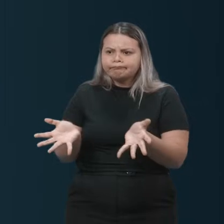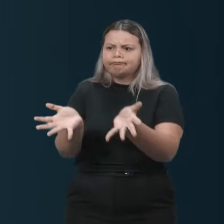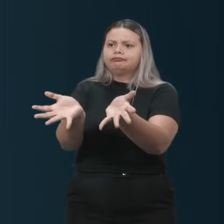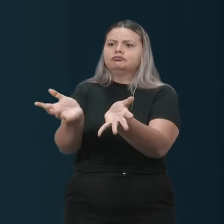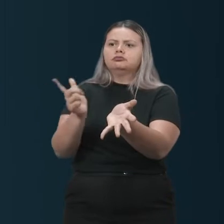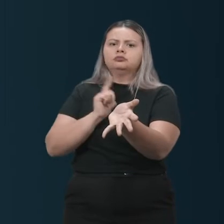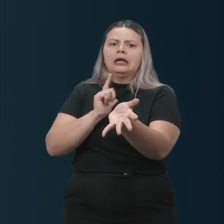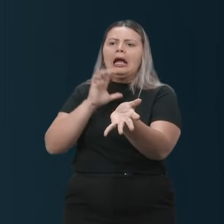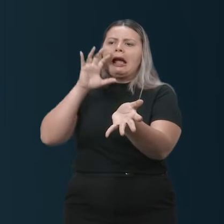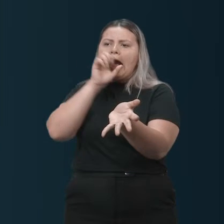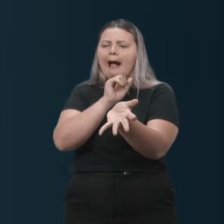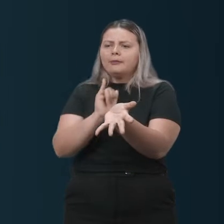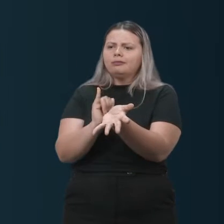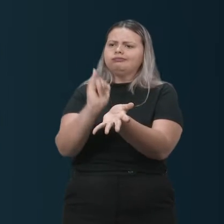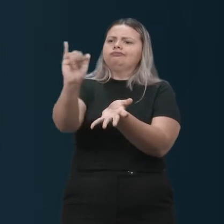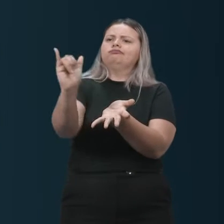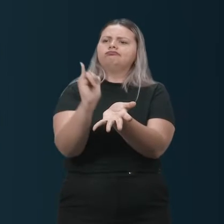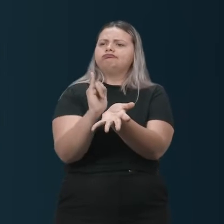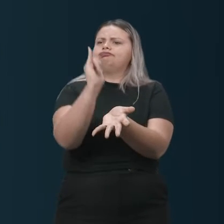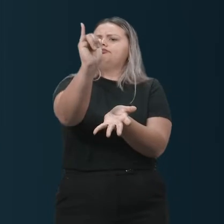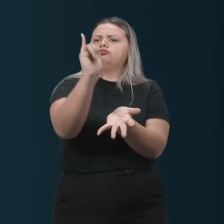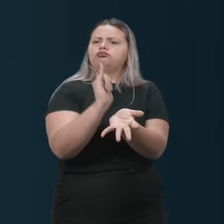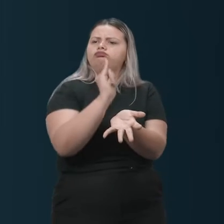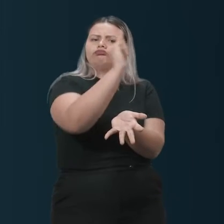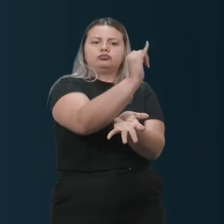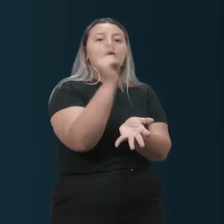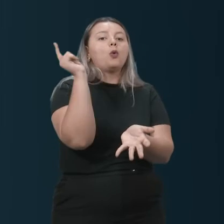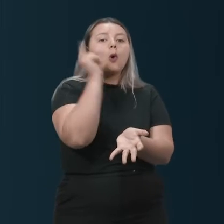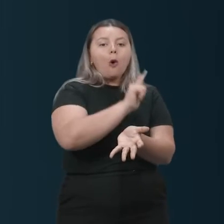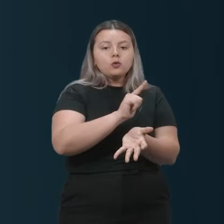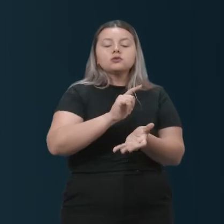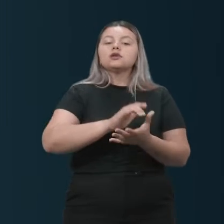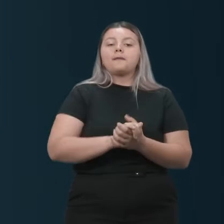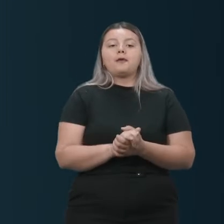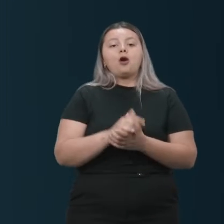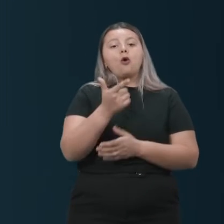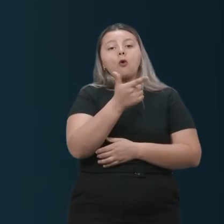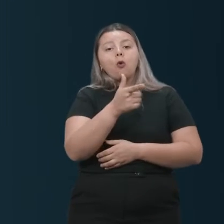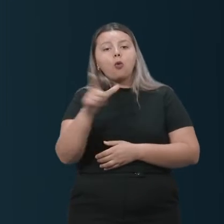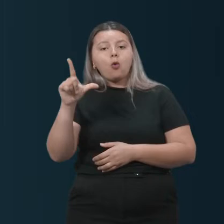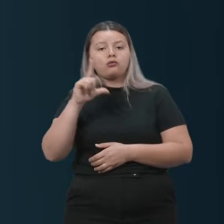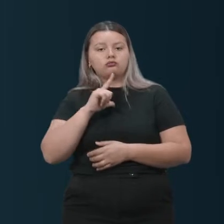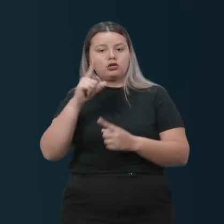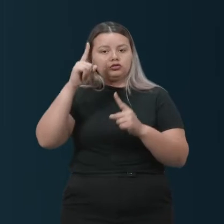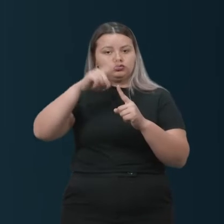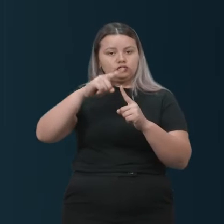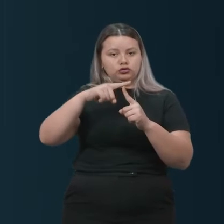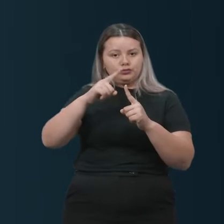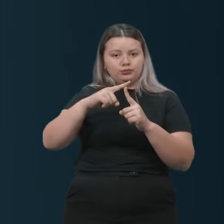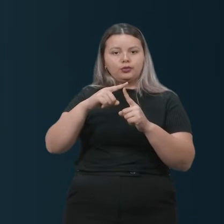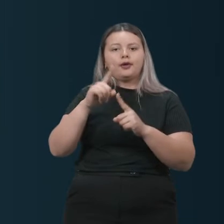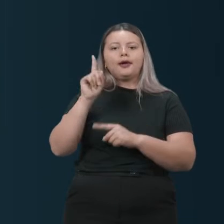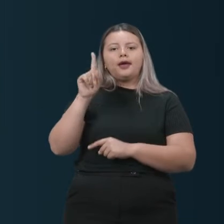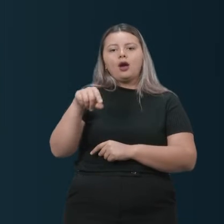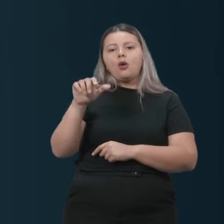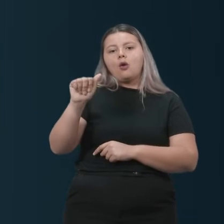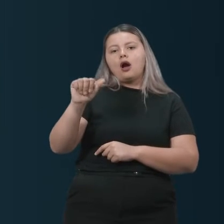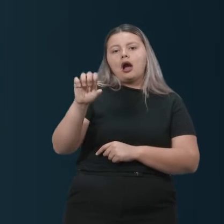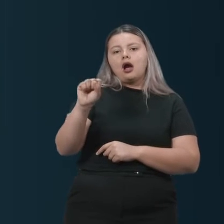elétrico seja feita de forma mais rápida. Um segundo tipo celular da glia são